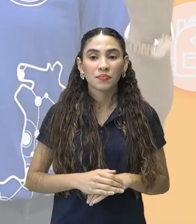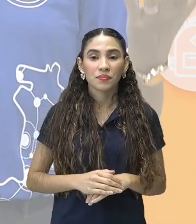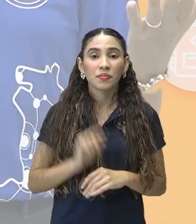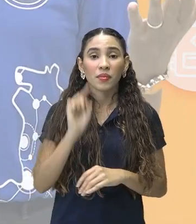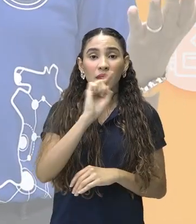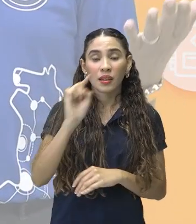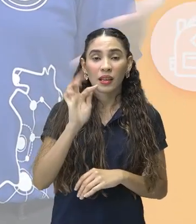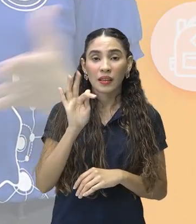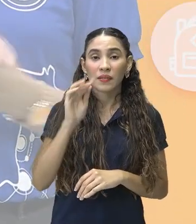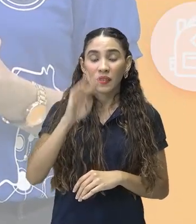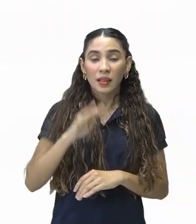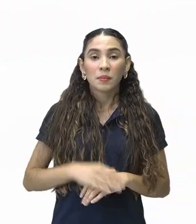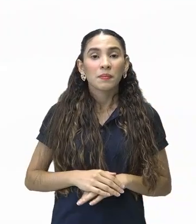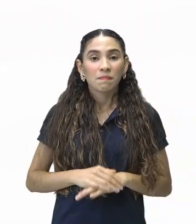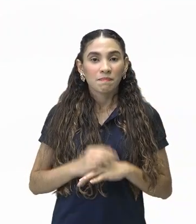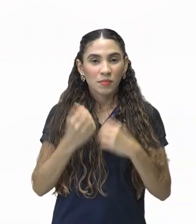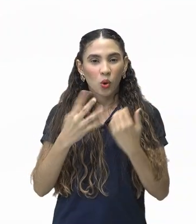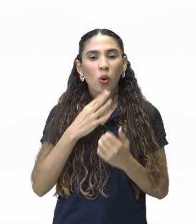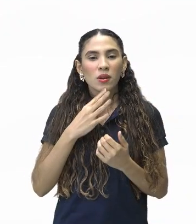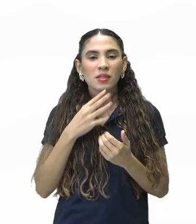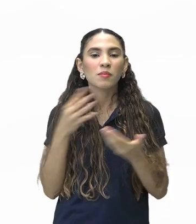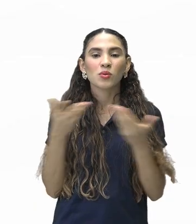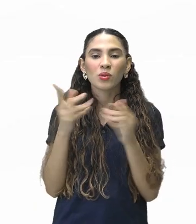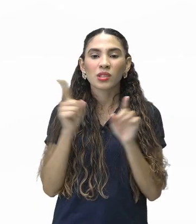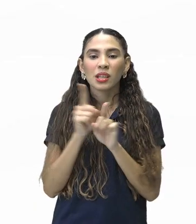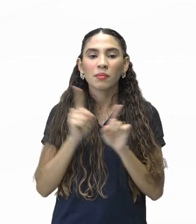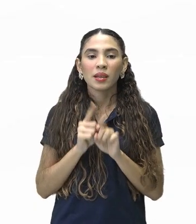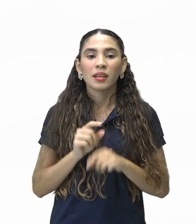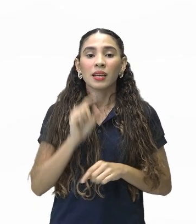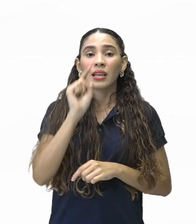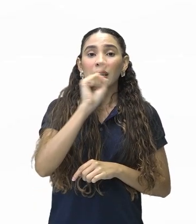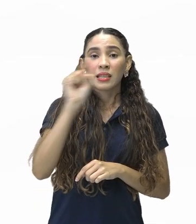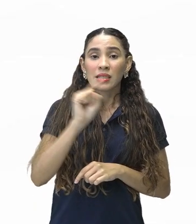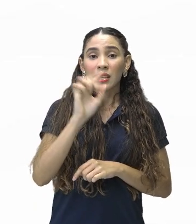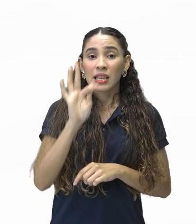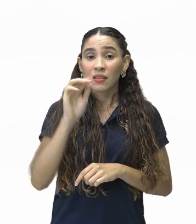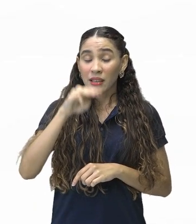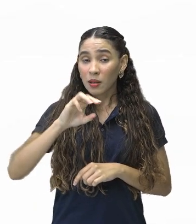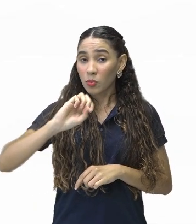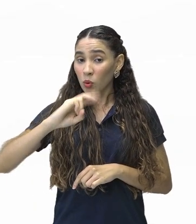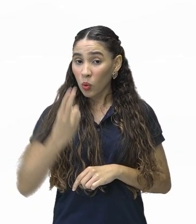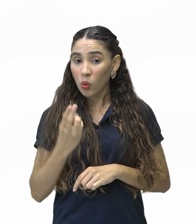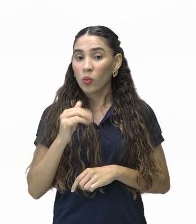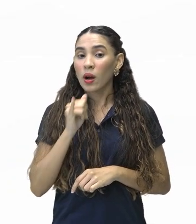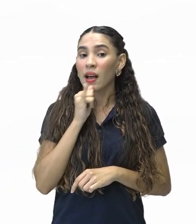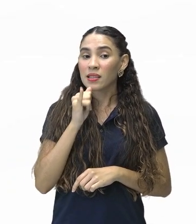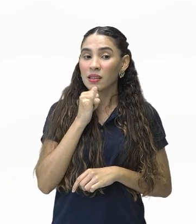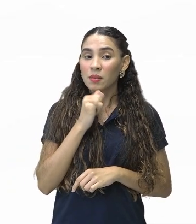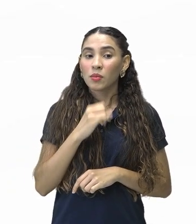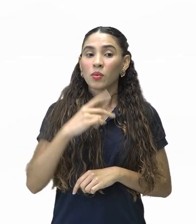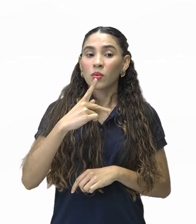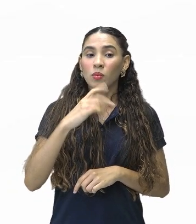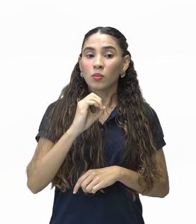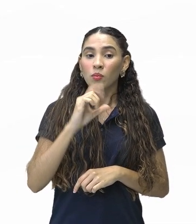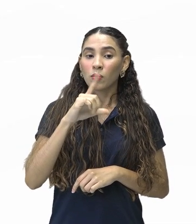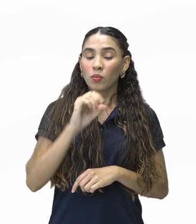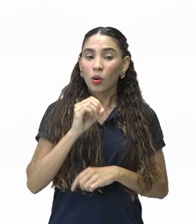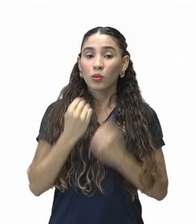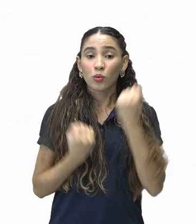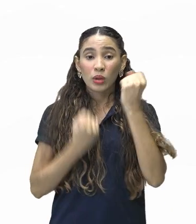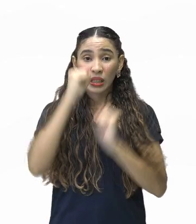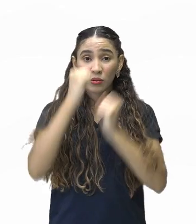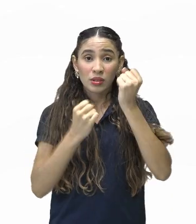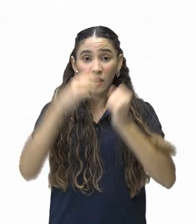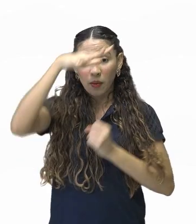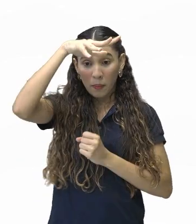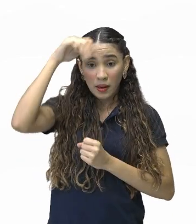zonas francas, né, como nós conhecemos também, ZFM ou Polo Industrial de Manaus,